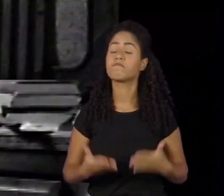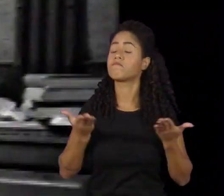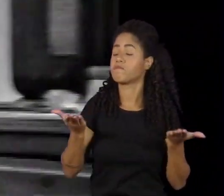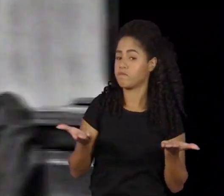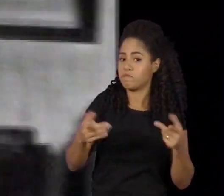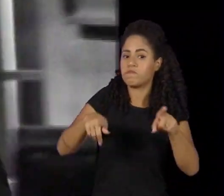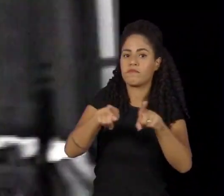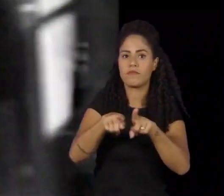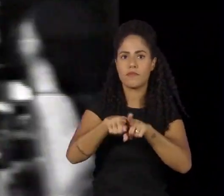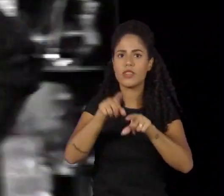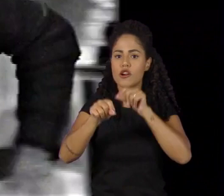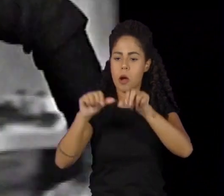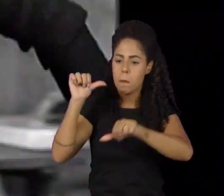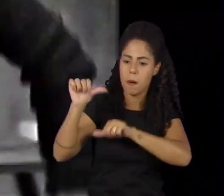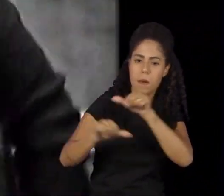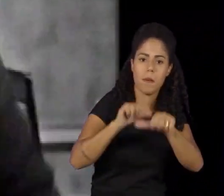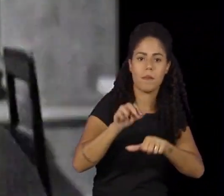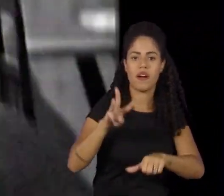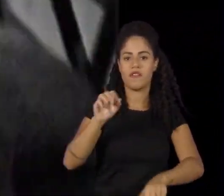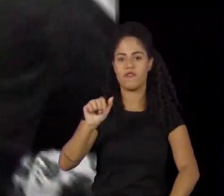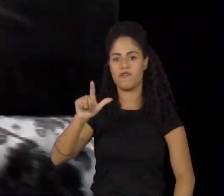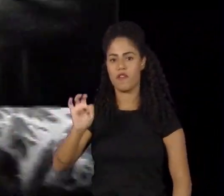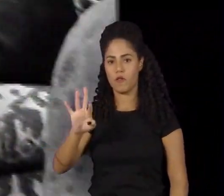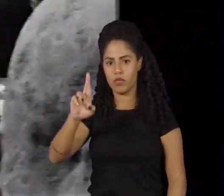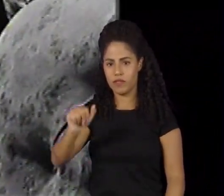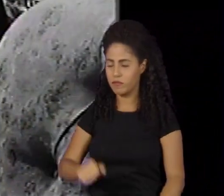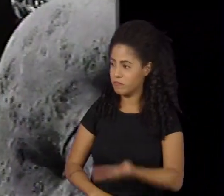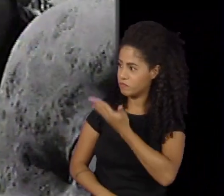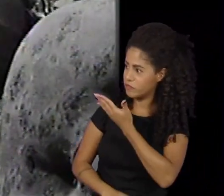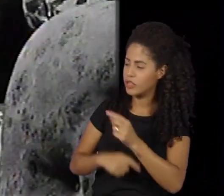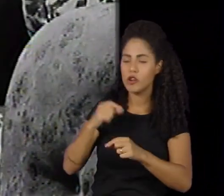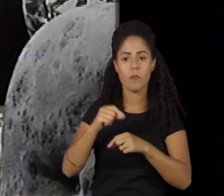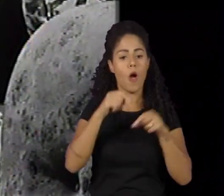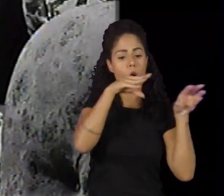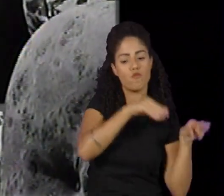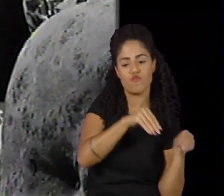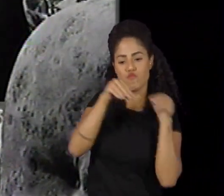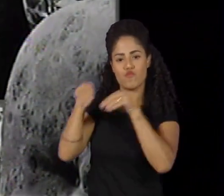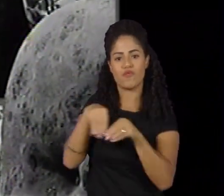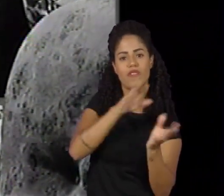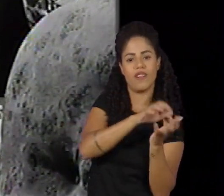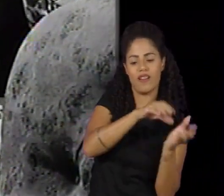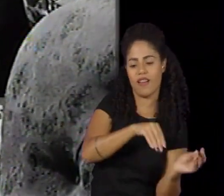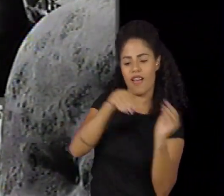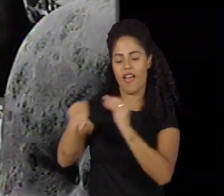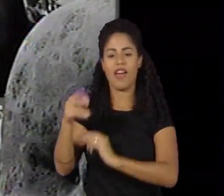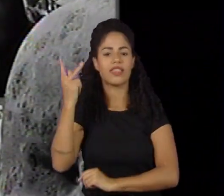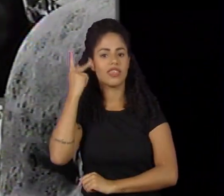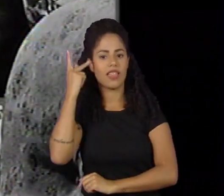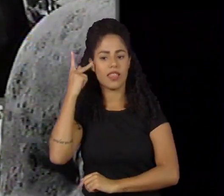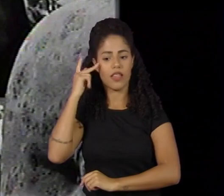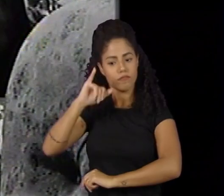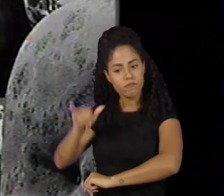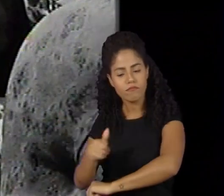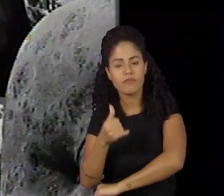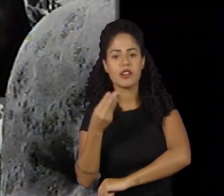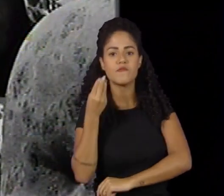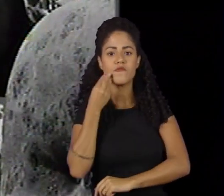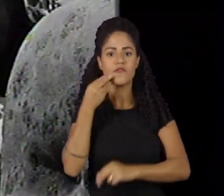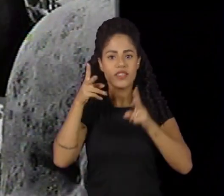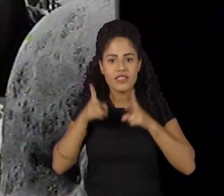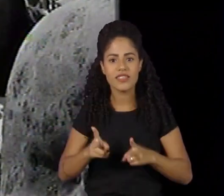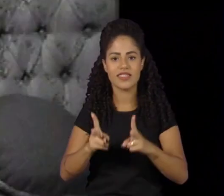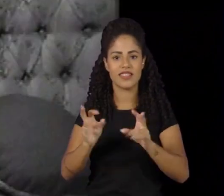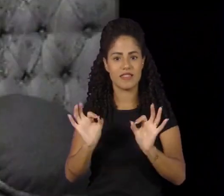Inovações que fizeram com que Walter Breda deixasse a sua terra natal em busca de melhores oportunidades no eixo Rio-São